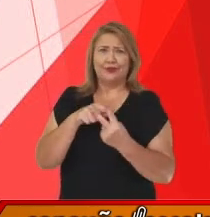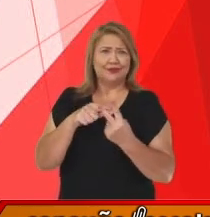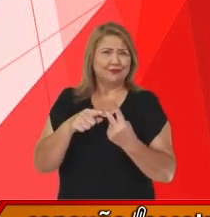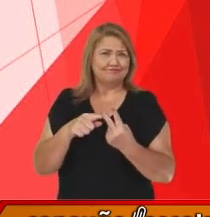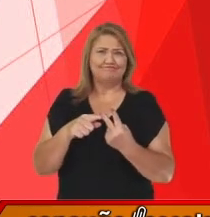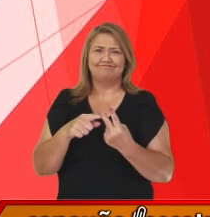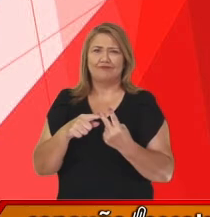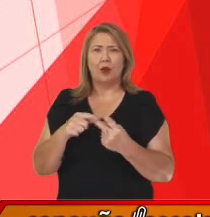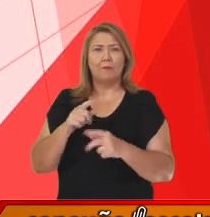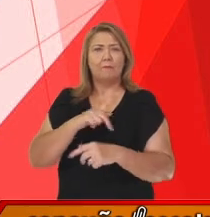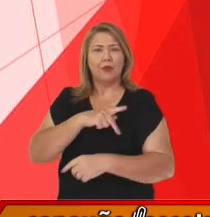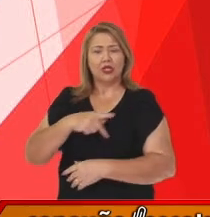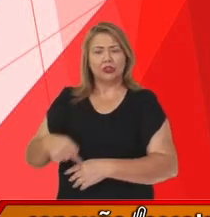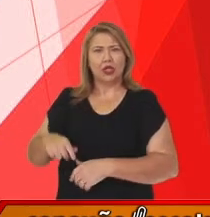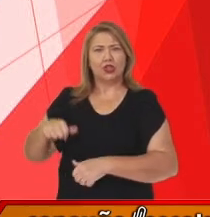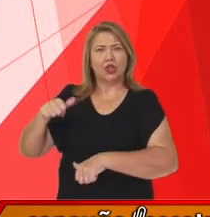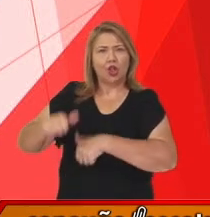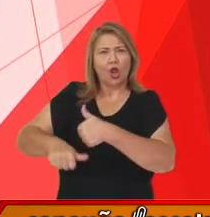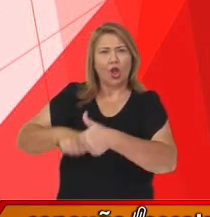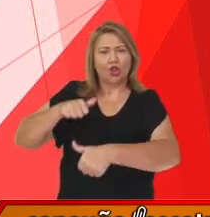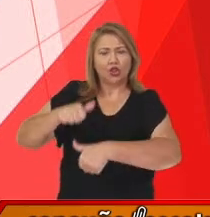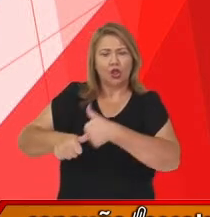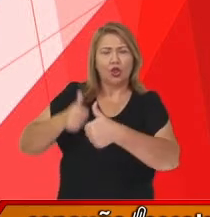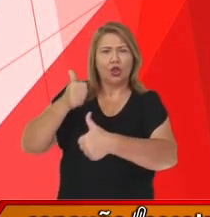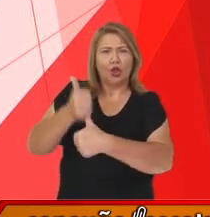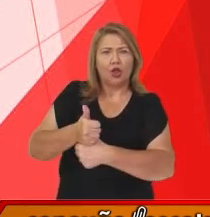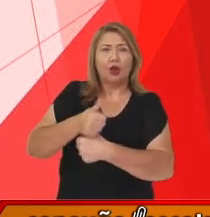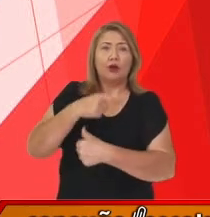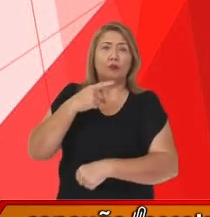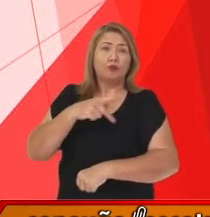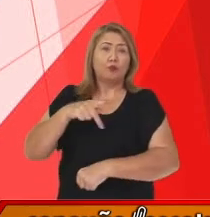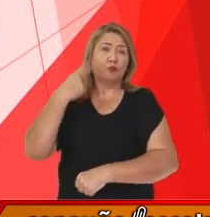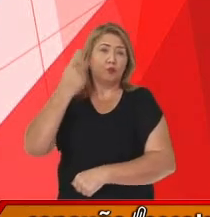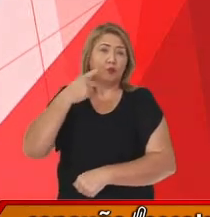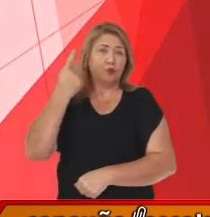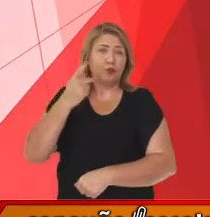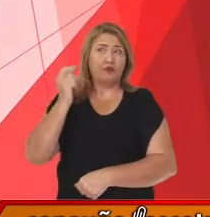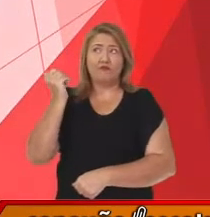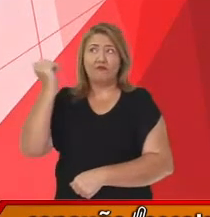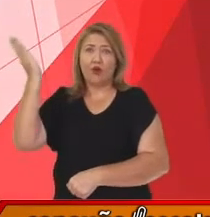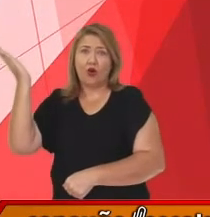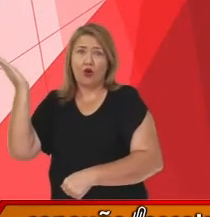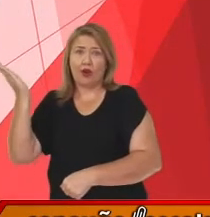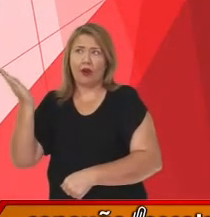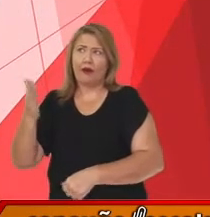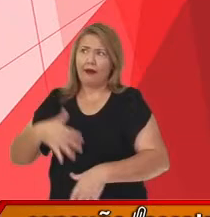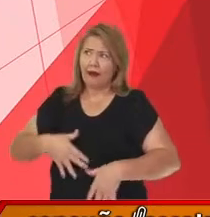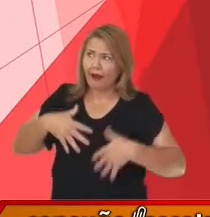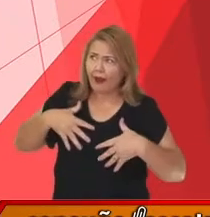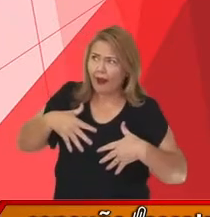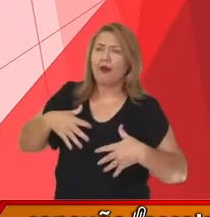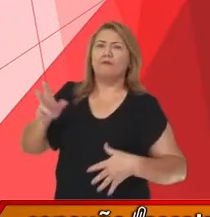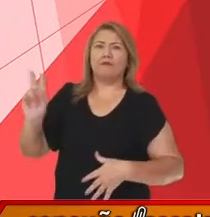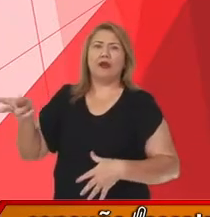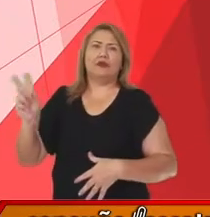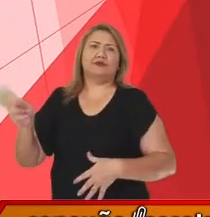presidente, sai presidente, a política externa, se agrada aos Estados Unidos, ela continua a